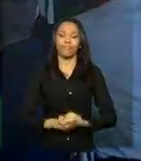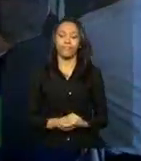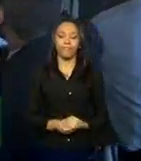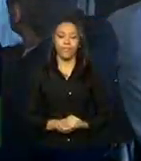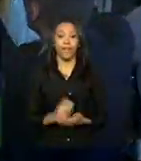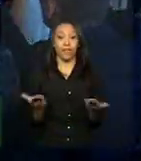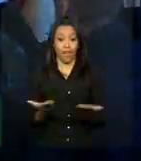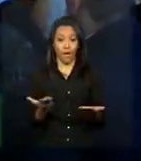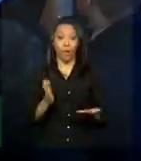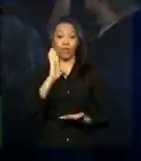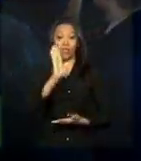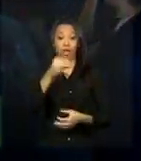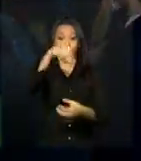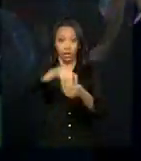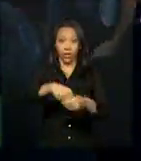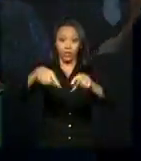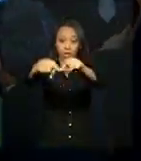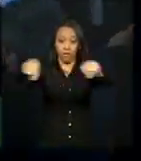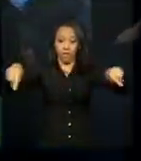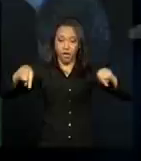E agora sim, ela está no Salão Verde